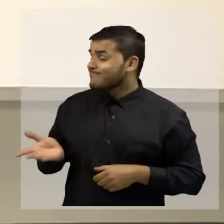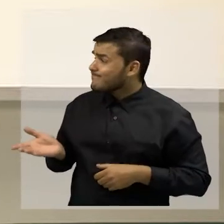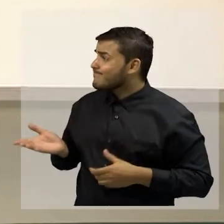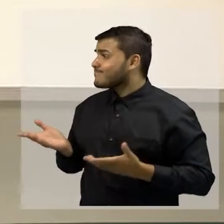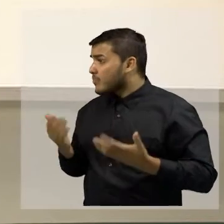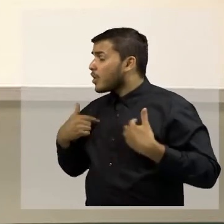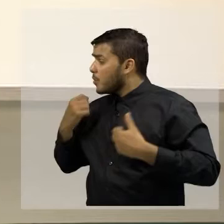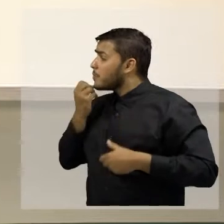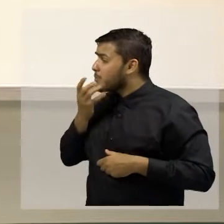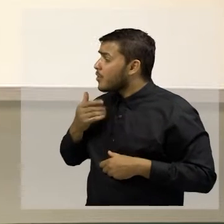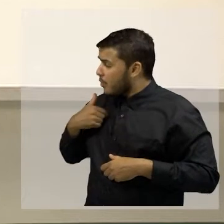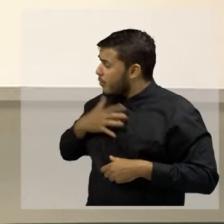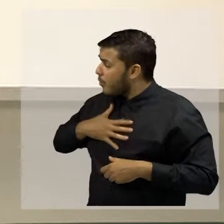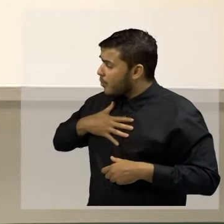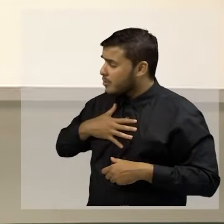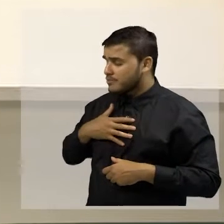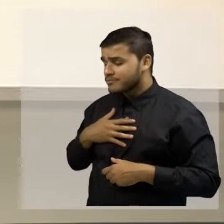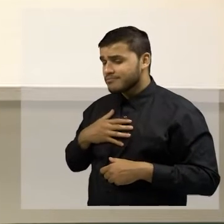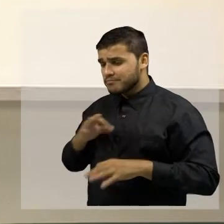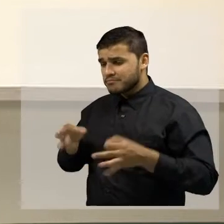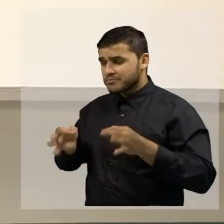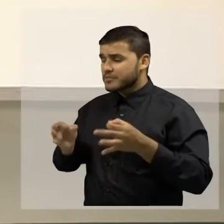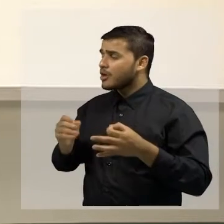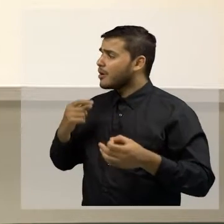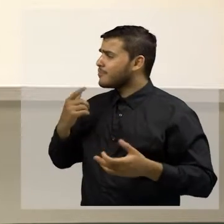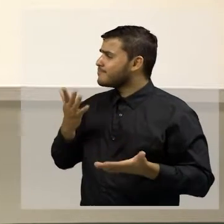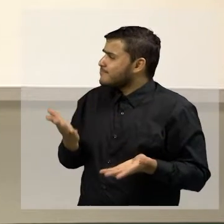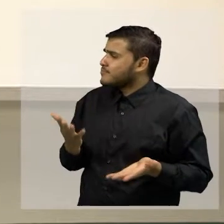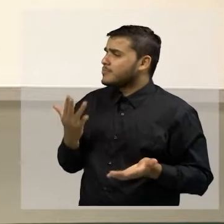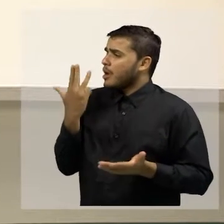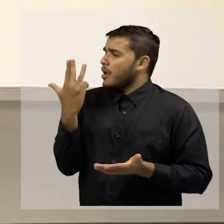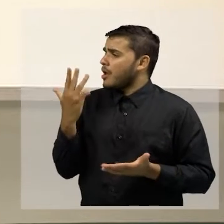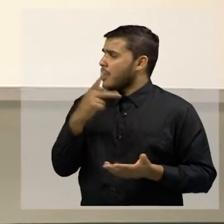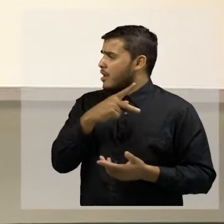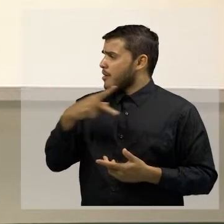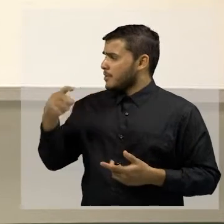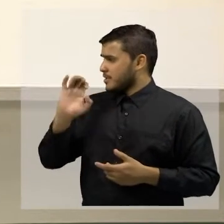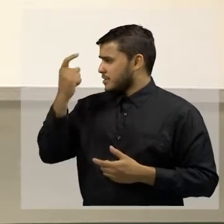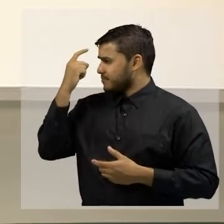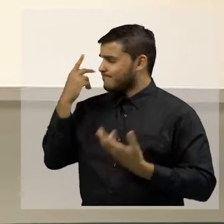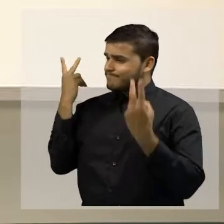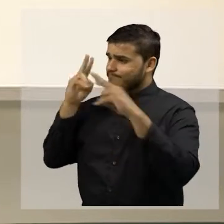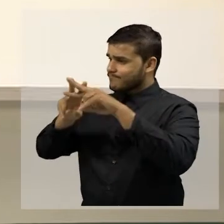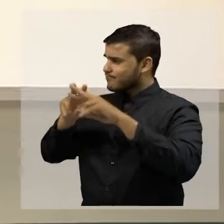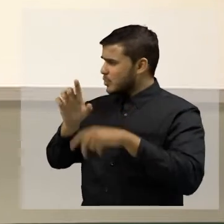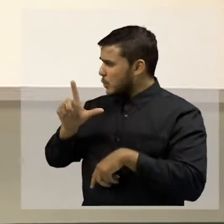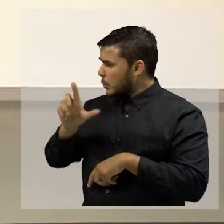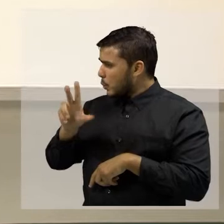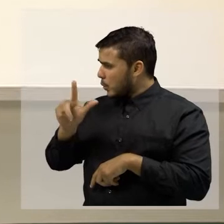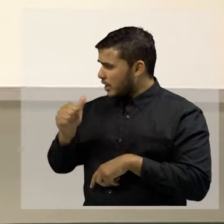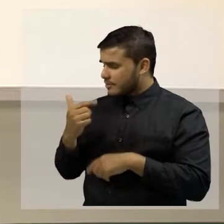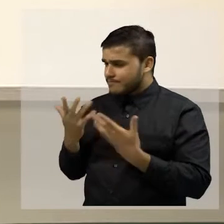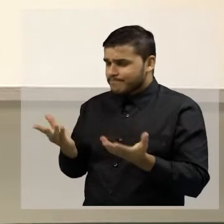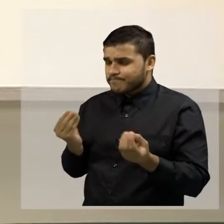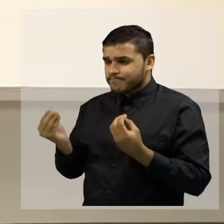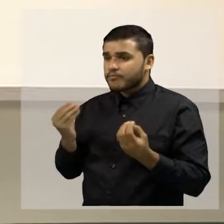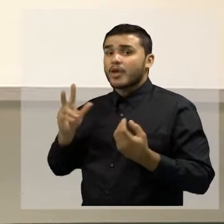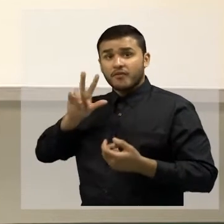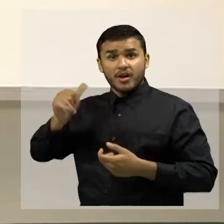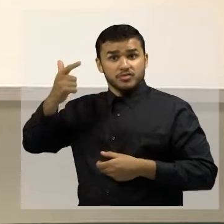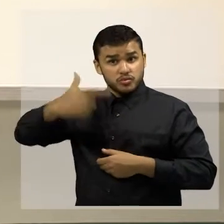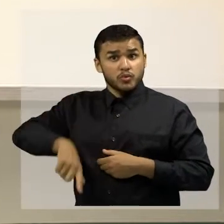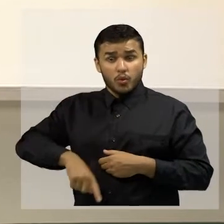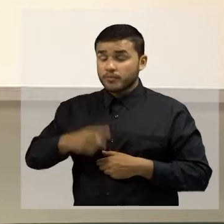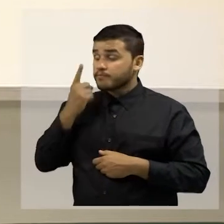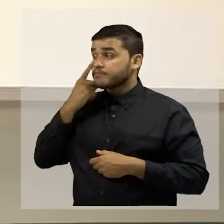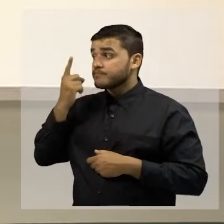difícil legal para o presidente. E vai voltar a se debater a prisão em segunda instância na Câmara Federal, segundo o presidente. Mas é